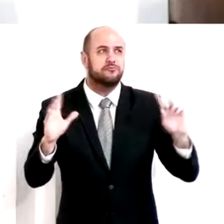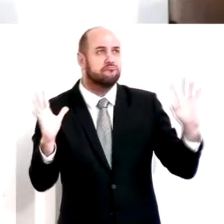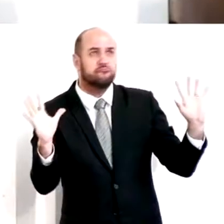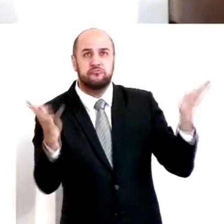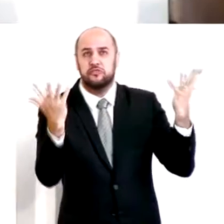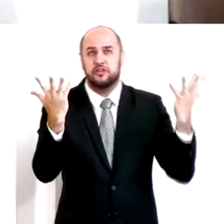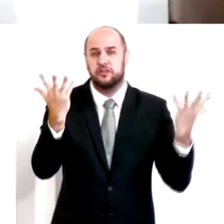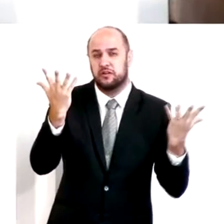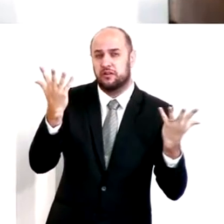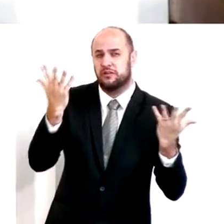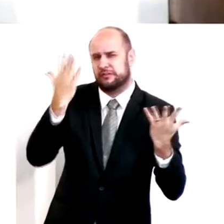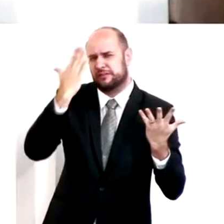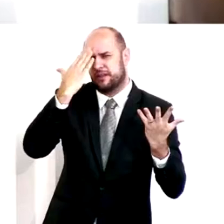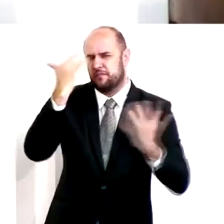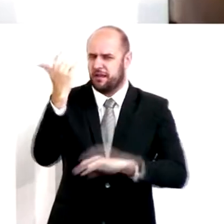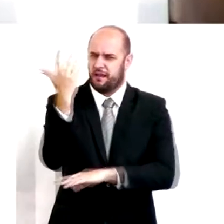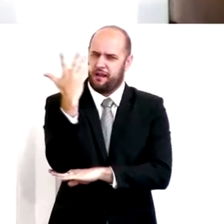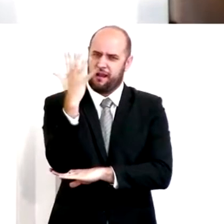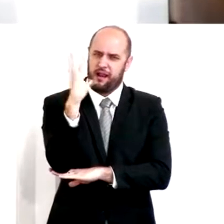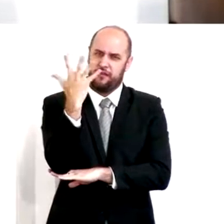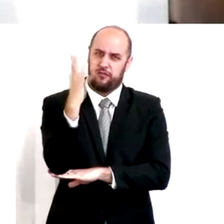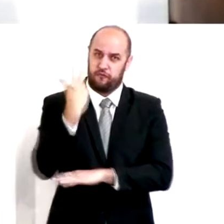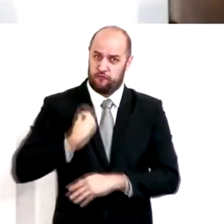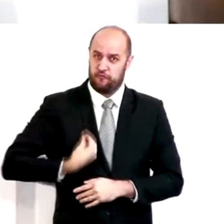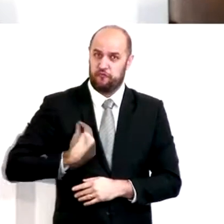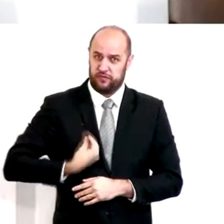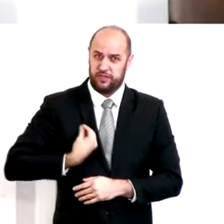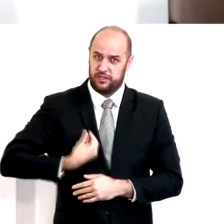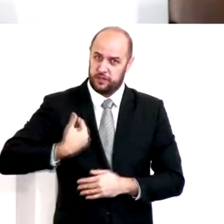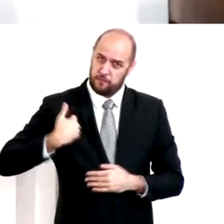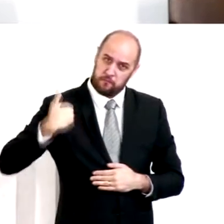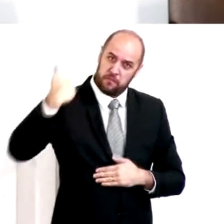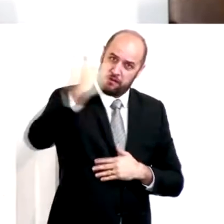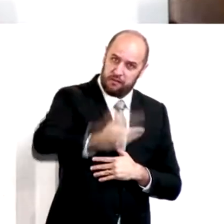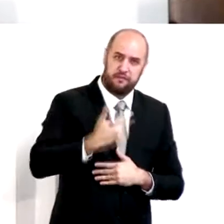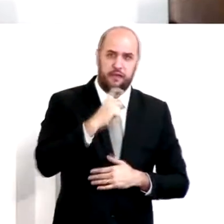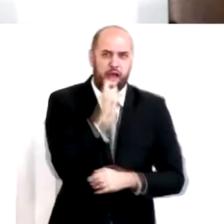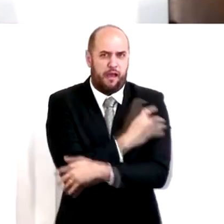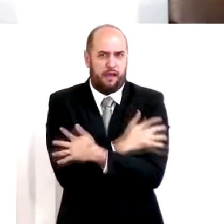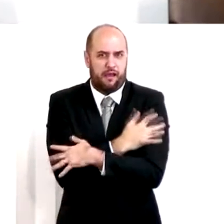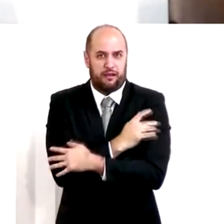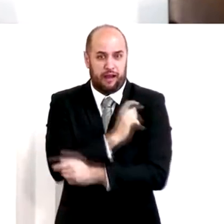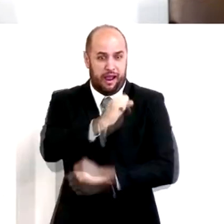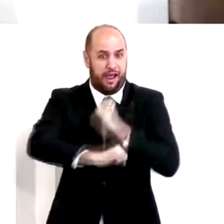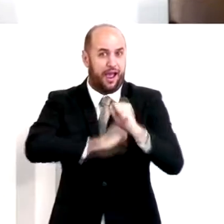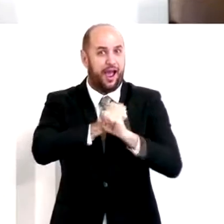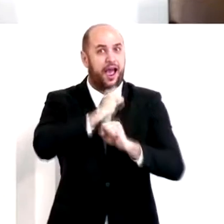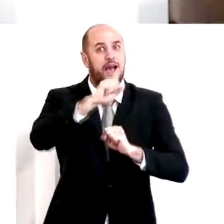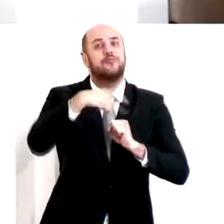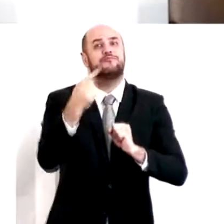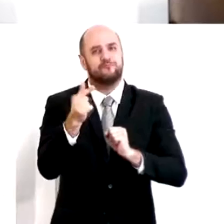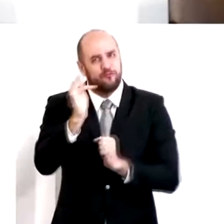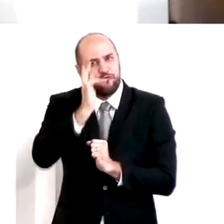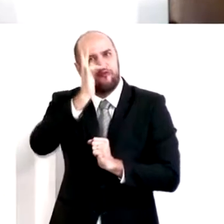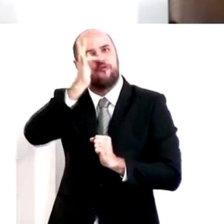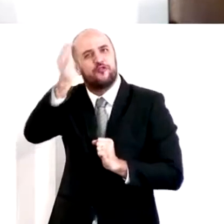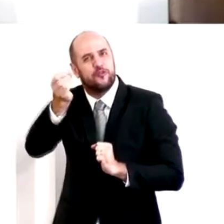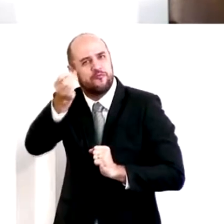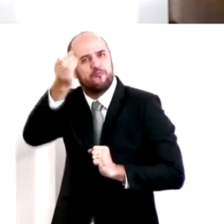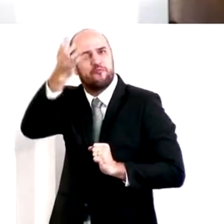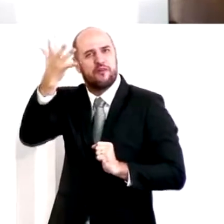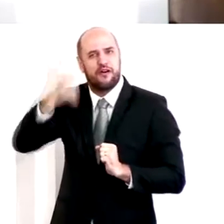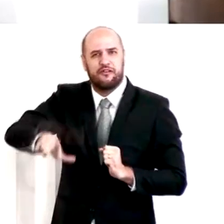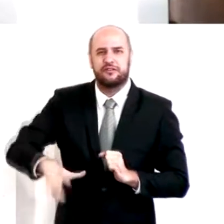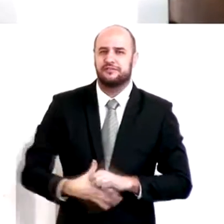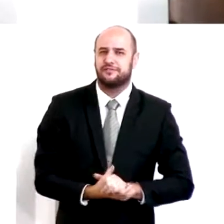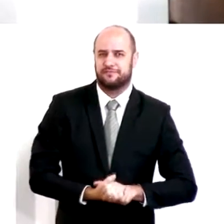sabedoria, vai fazer com que essa árvore sobreviva ao inverno e no ano que vem, floresça de novo. Quem viu